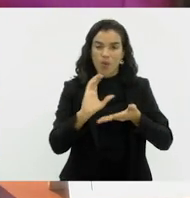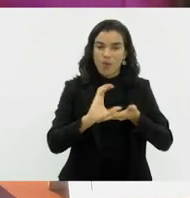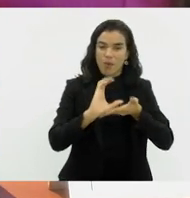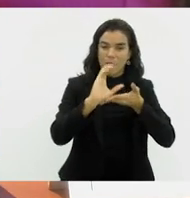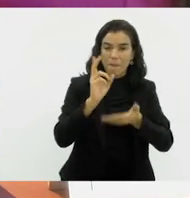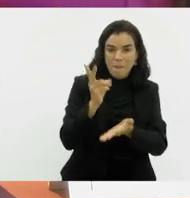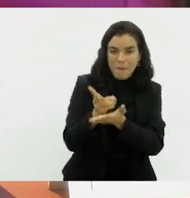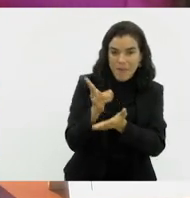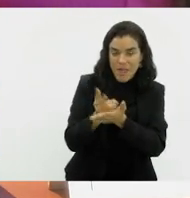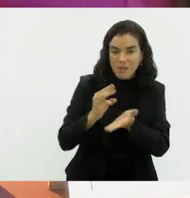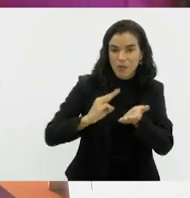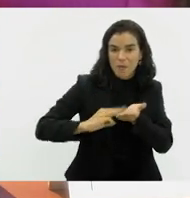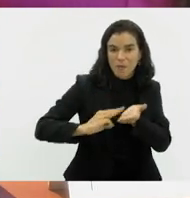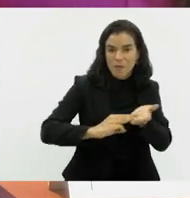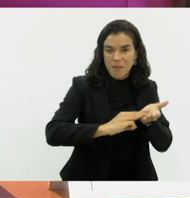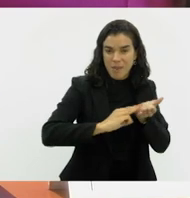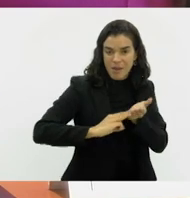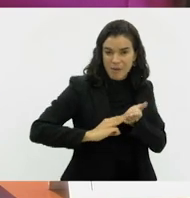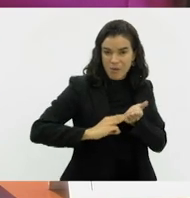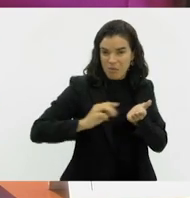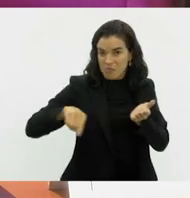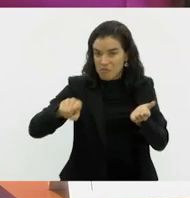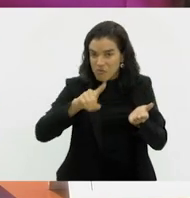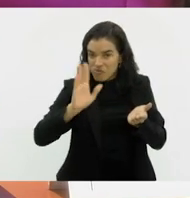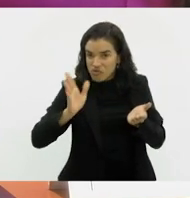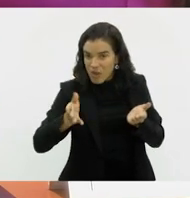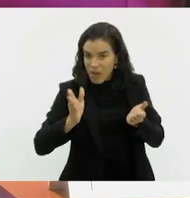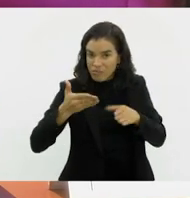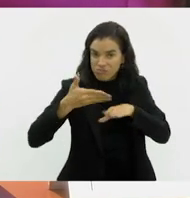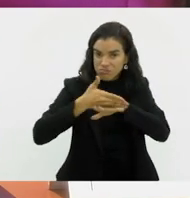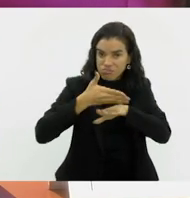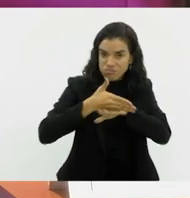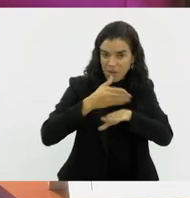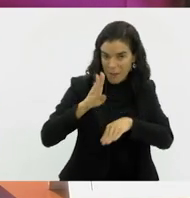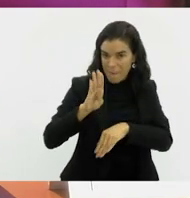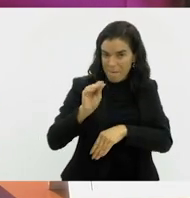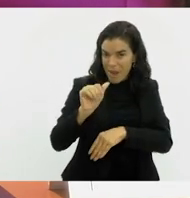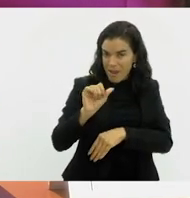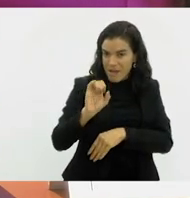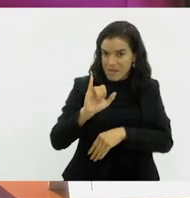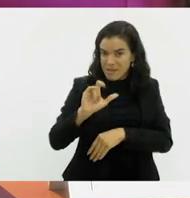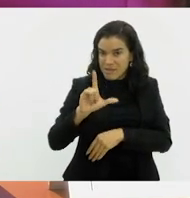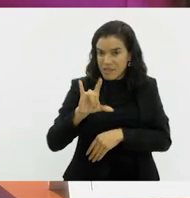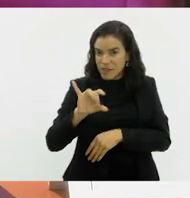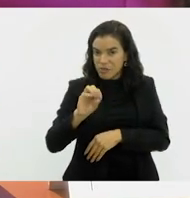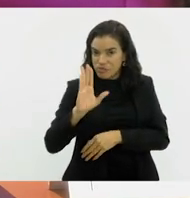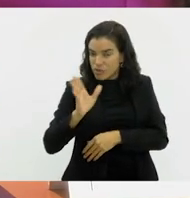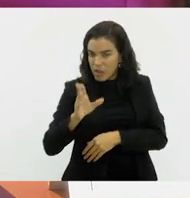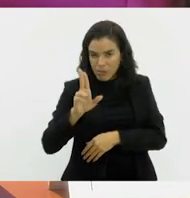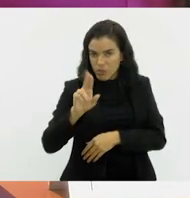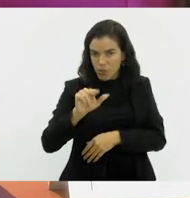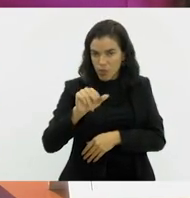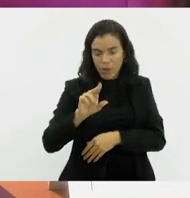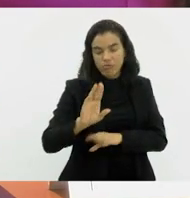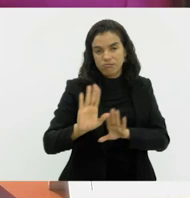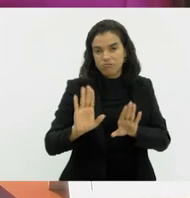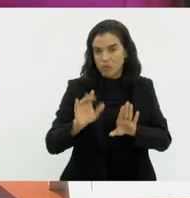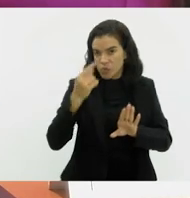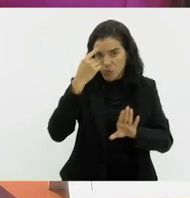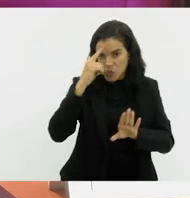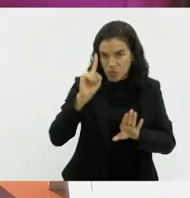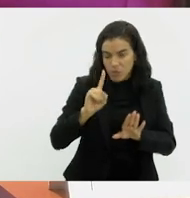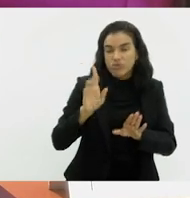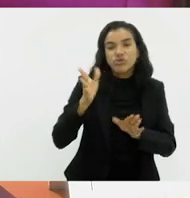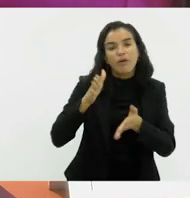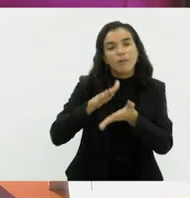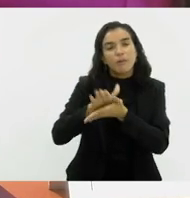pelos mesmos membros. Eu não sei se alguém já teve acesso. Basílio já teve acesso? Não, né? Então, sabe, publicado na